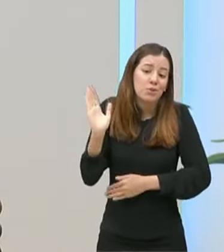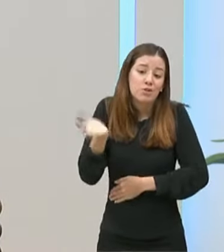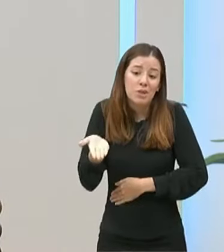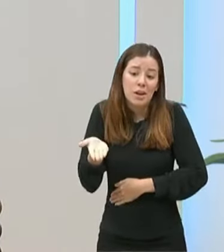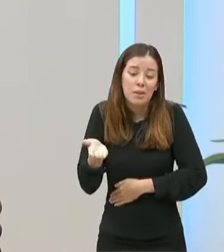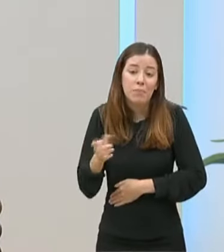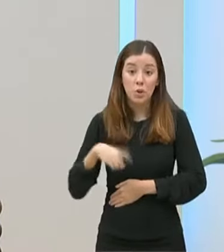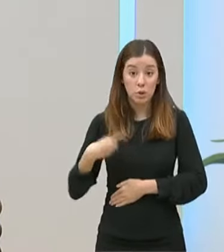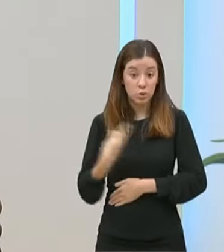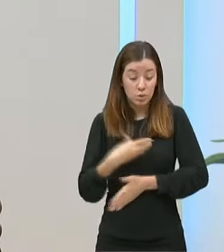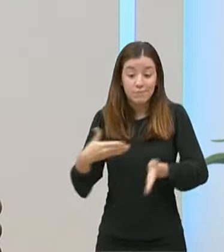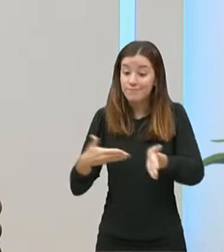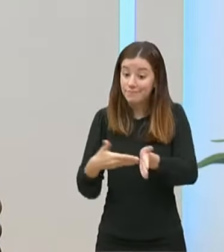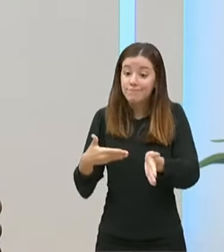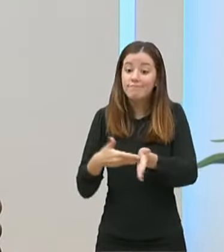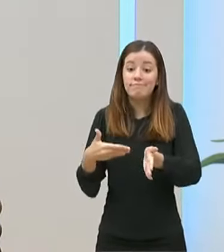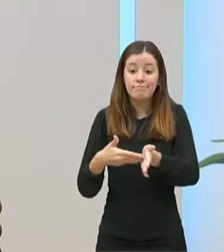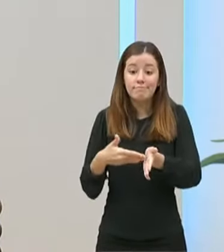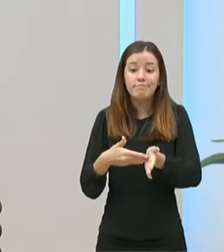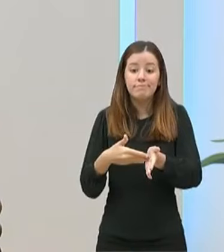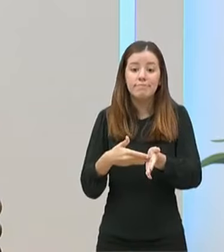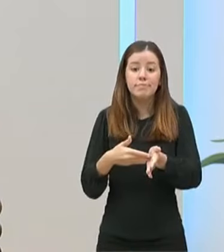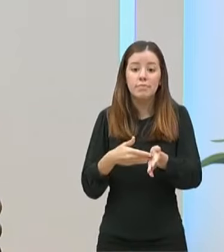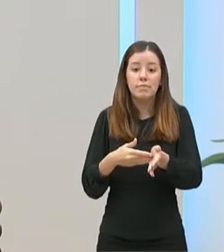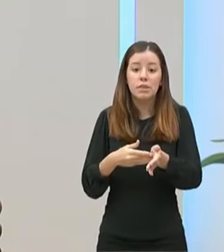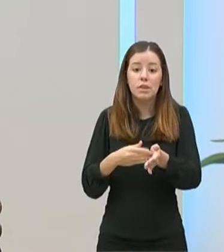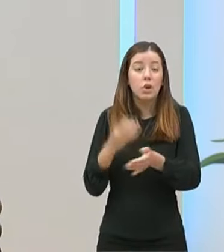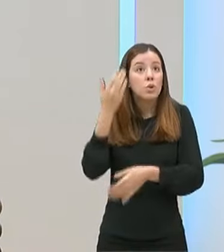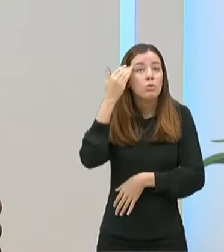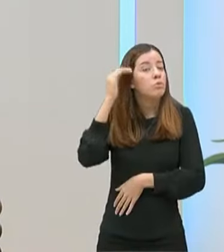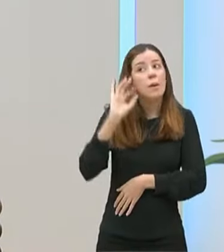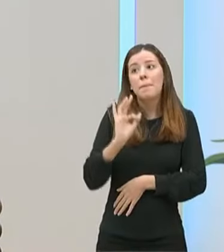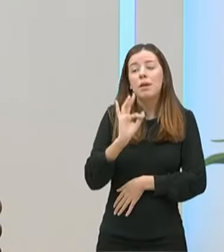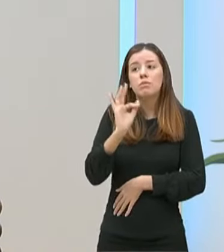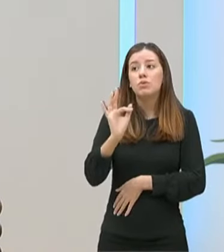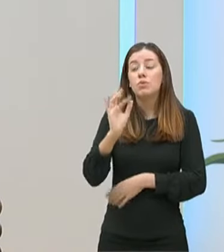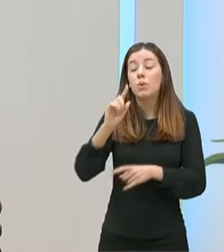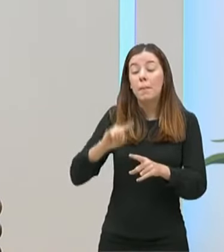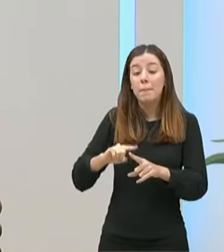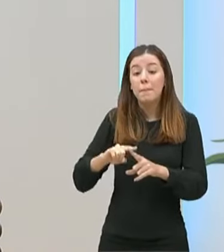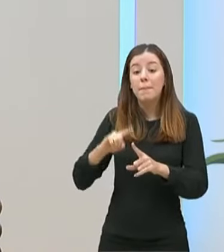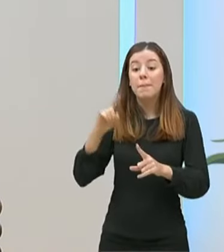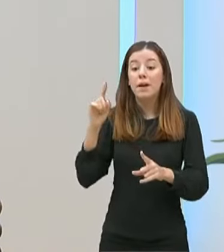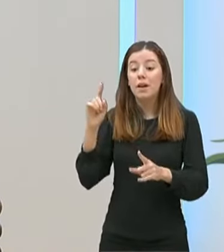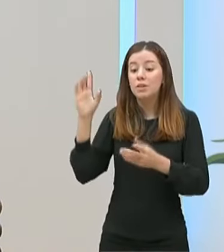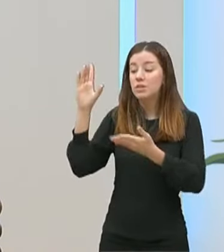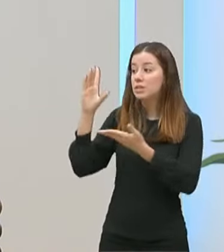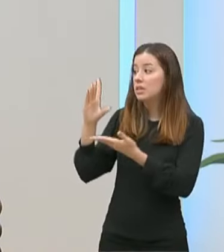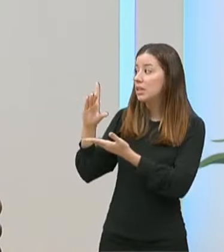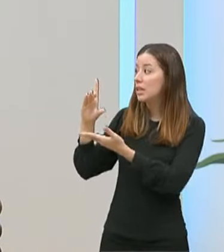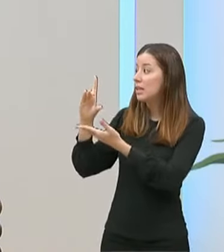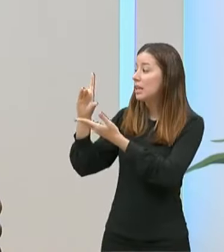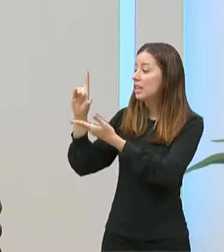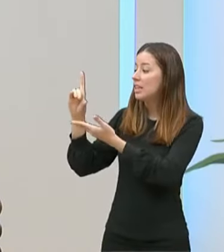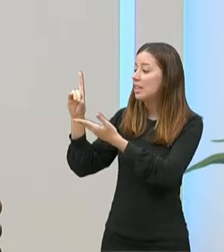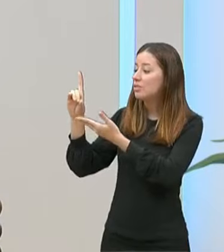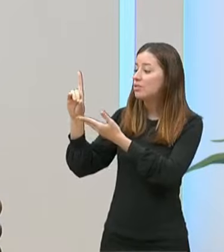é, somos seres temporais, não sabemos o amanhã, mas Deus anuncia o